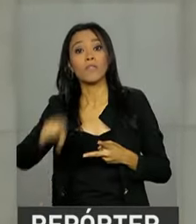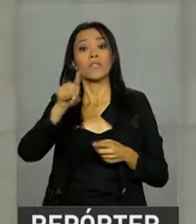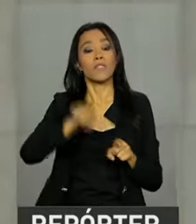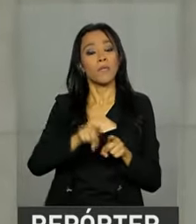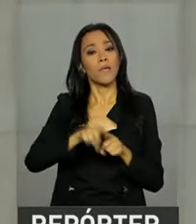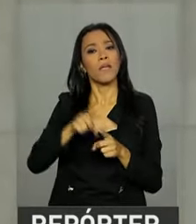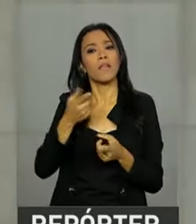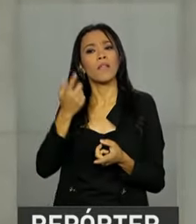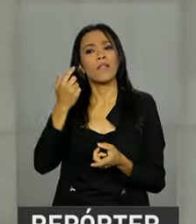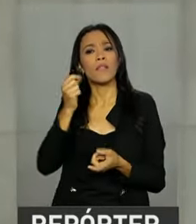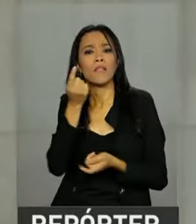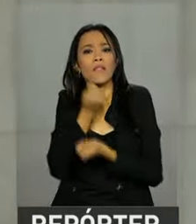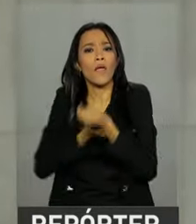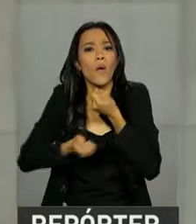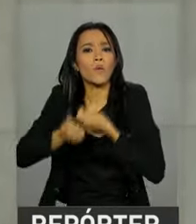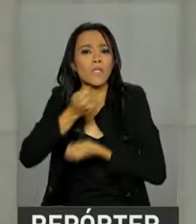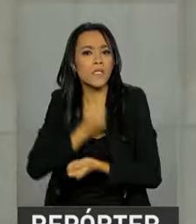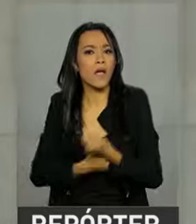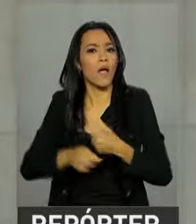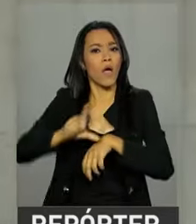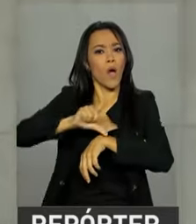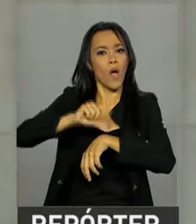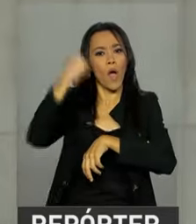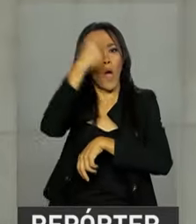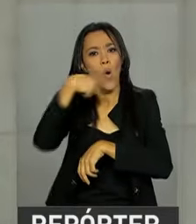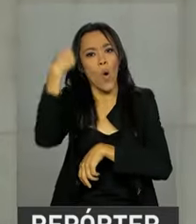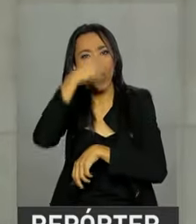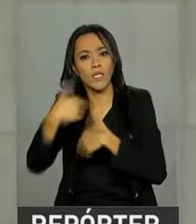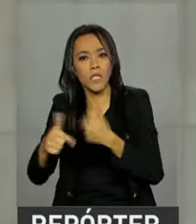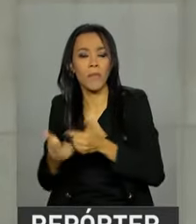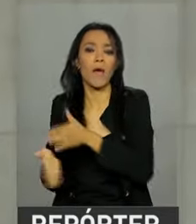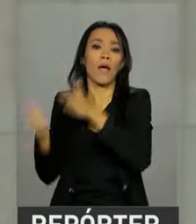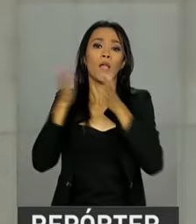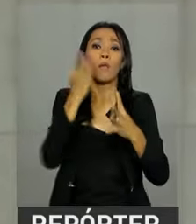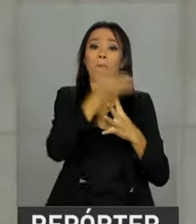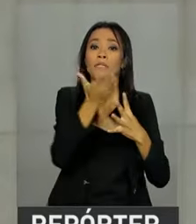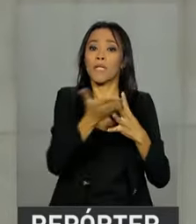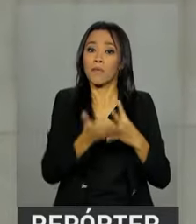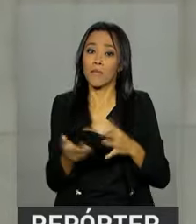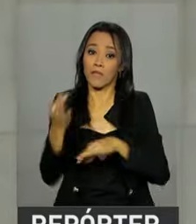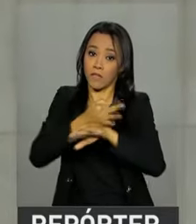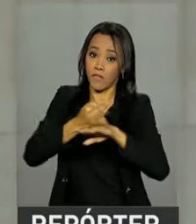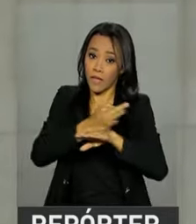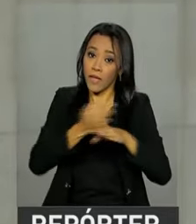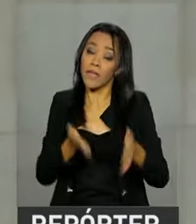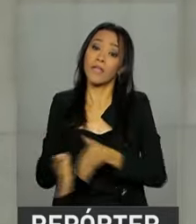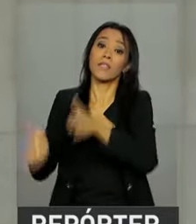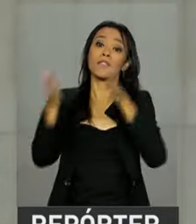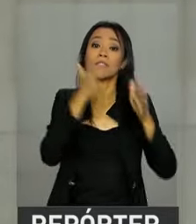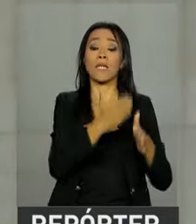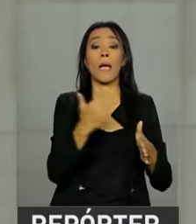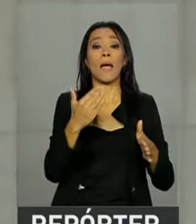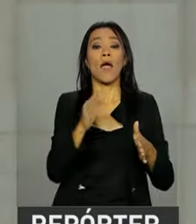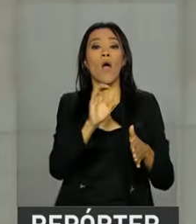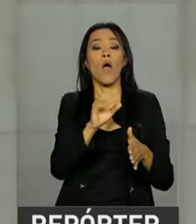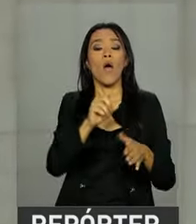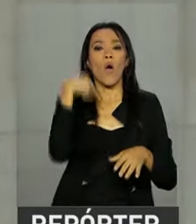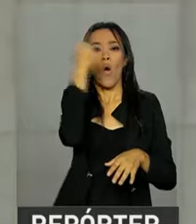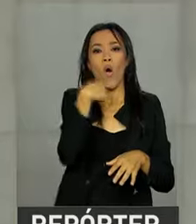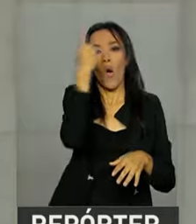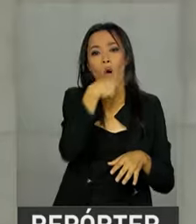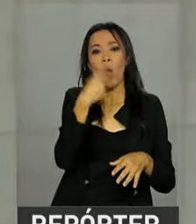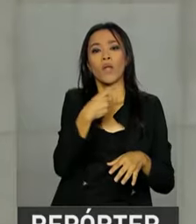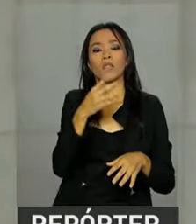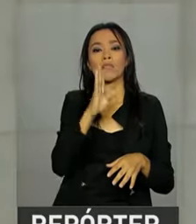ser negociado como jornada de trabalho parcelamento das férias Constituição de banco de horas e o parecer